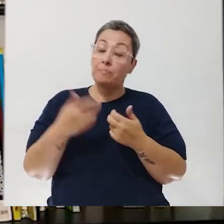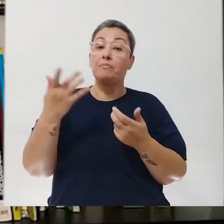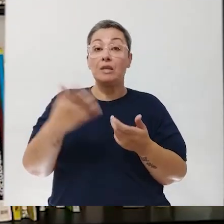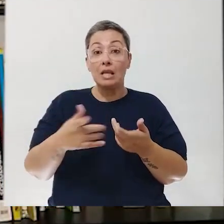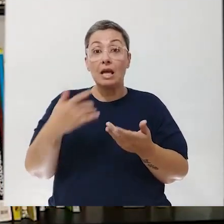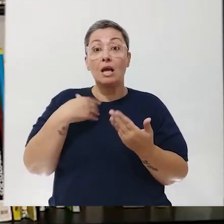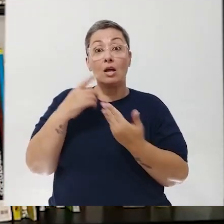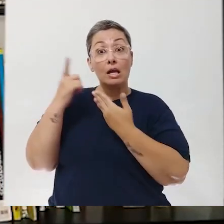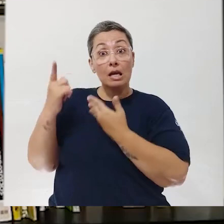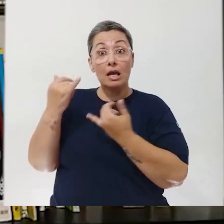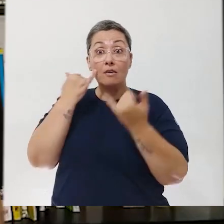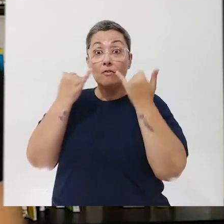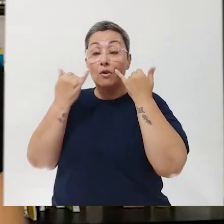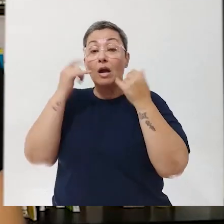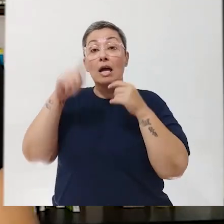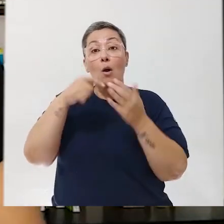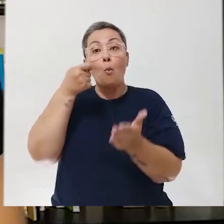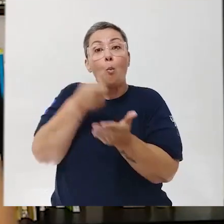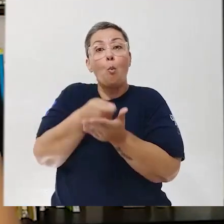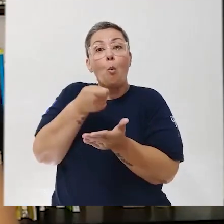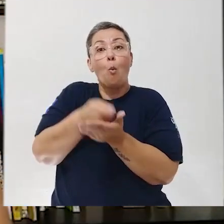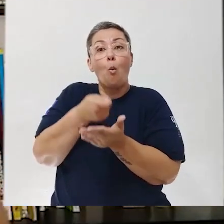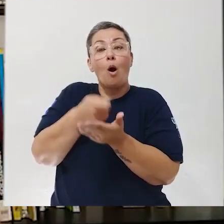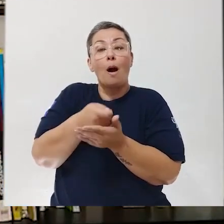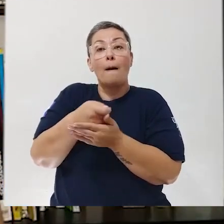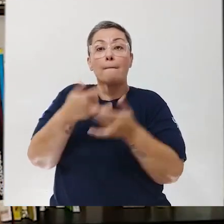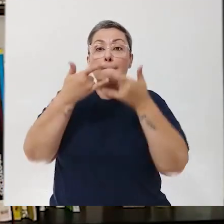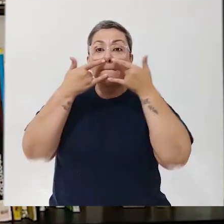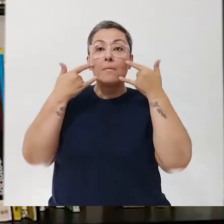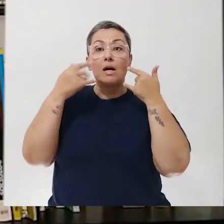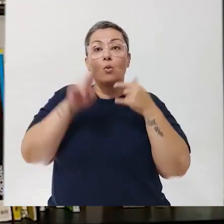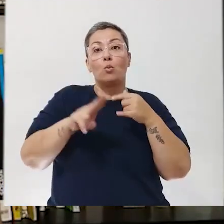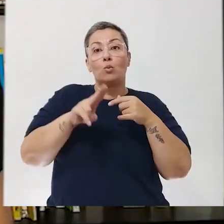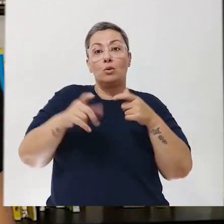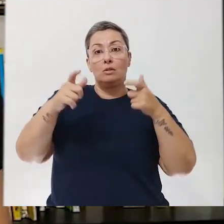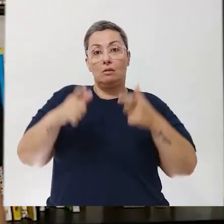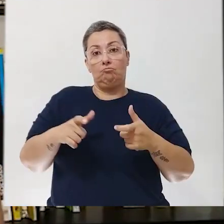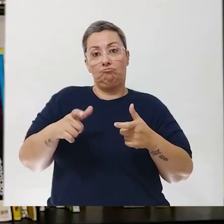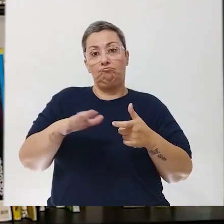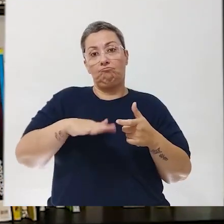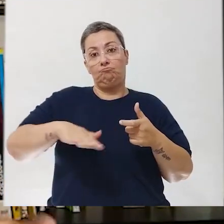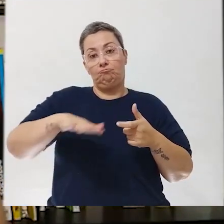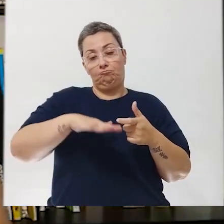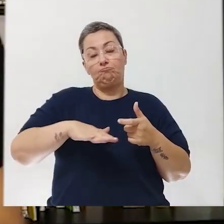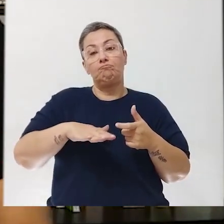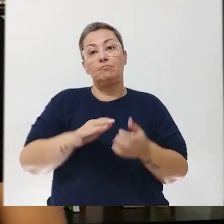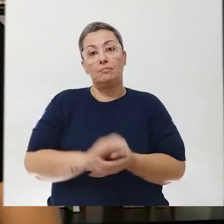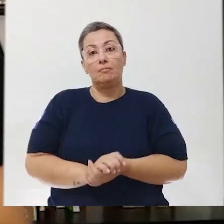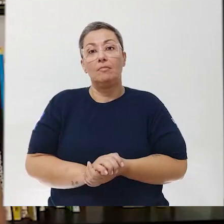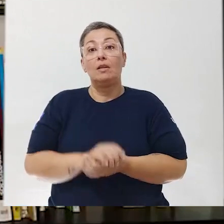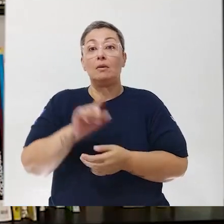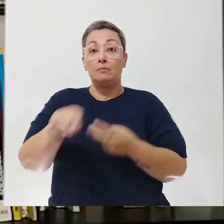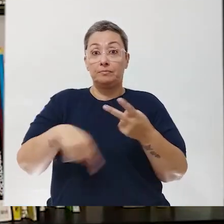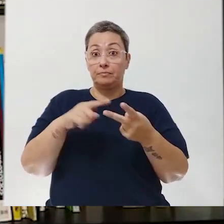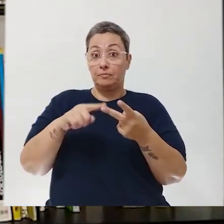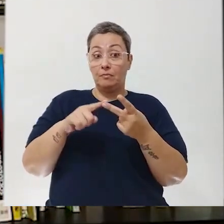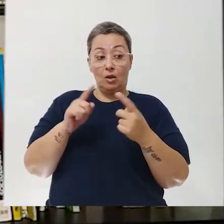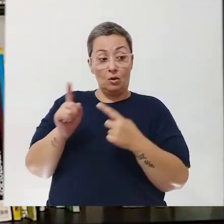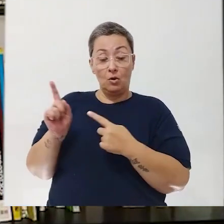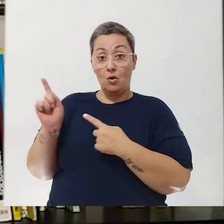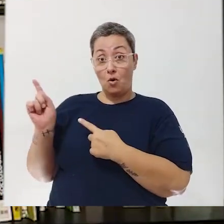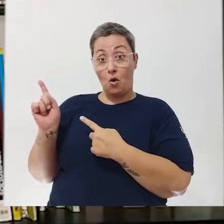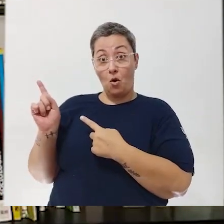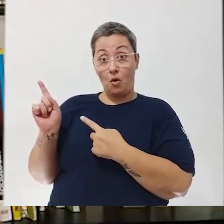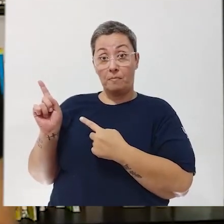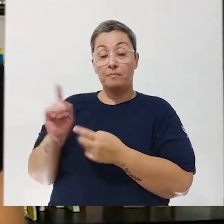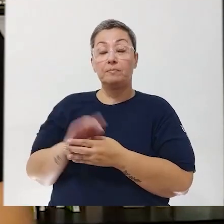é, essa imagem ela informa que é obrigatório o uso da máscara naquele local, né? Naquele ambiente. Segunda